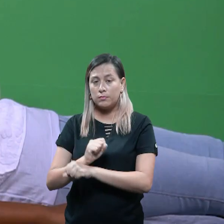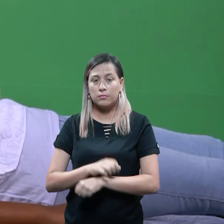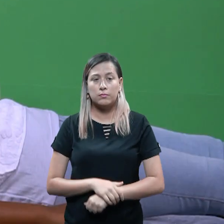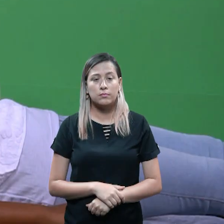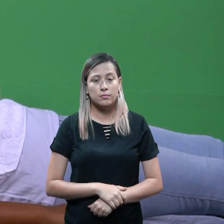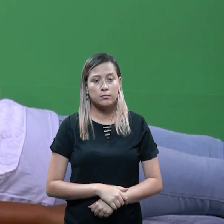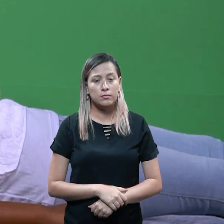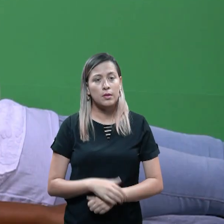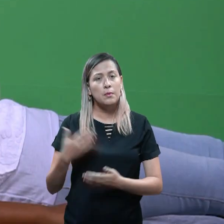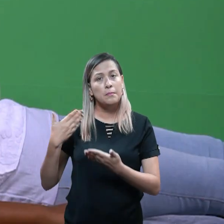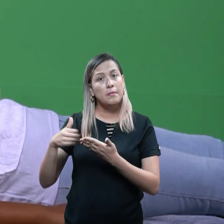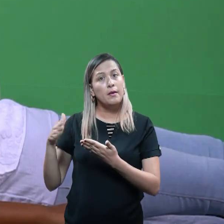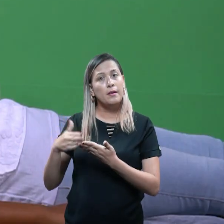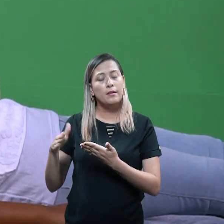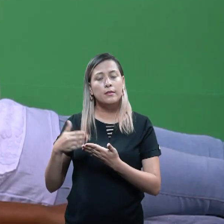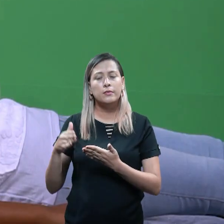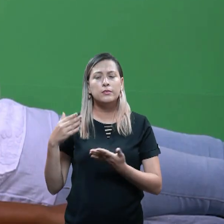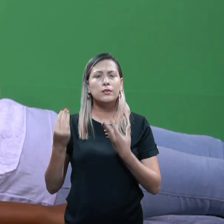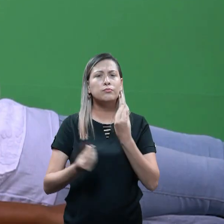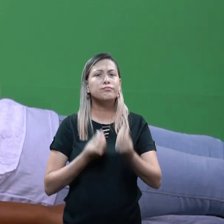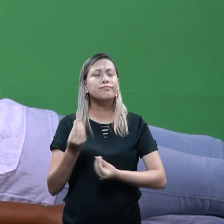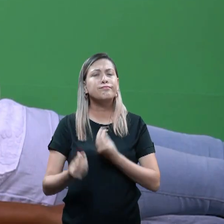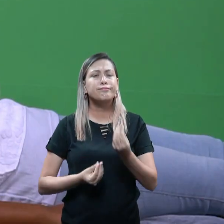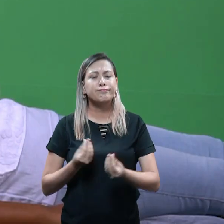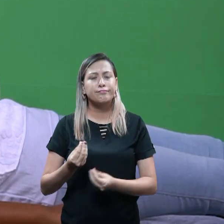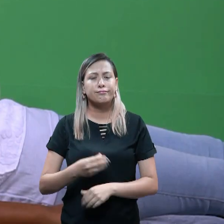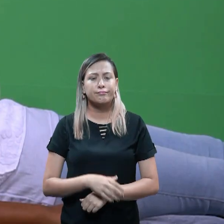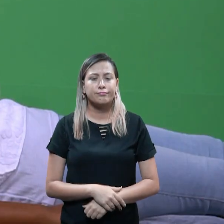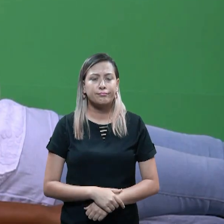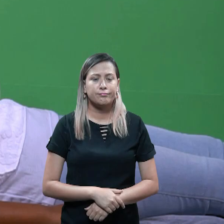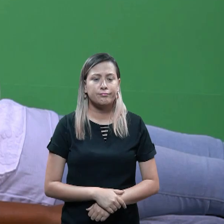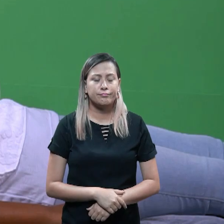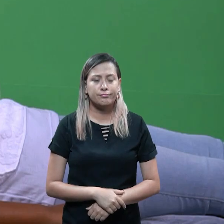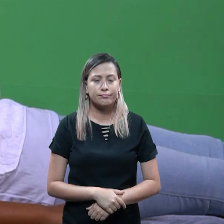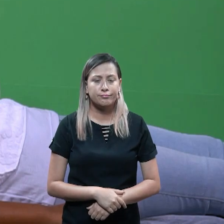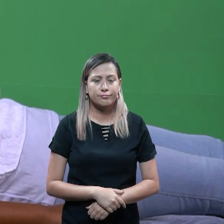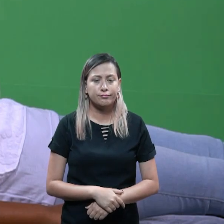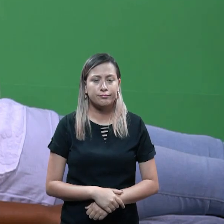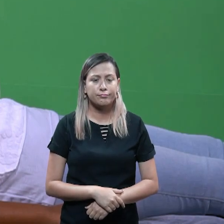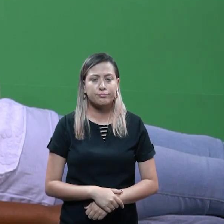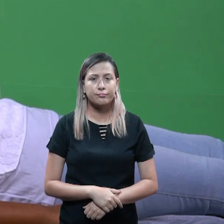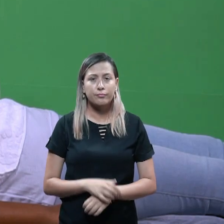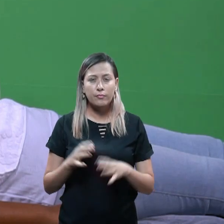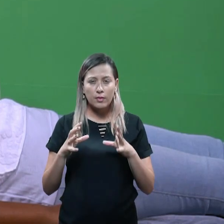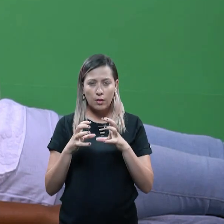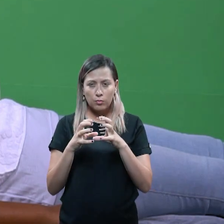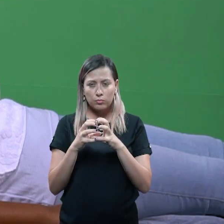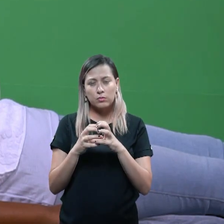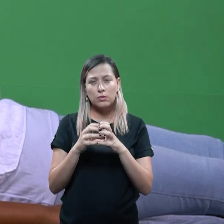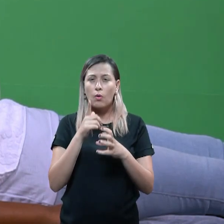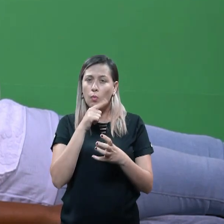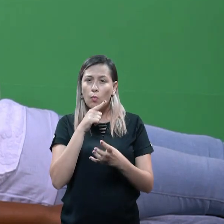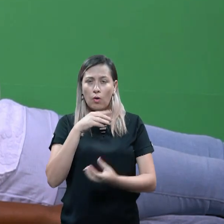Para retirar, o que é que a gente vai fazer quando a gente for retirar isso aqui? A gente vai molhar o algodão,